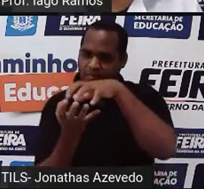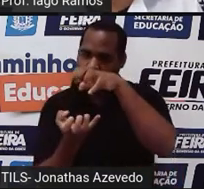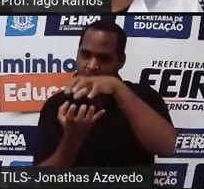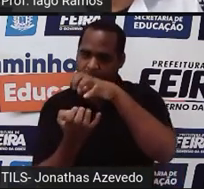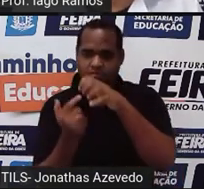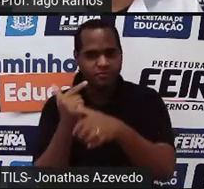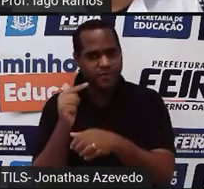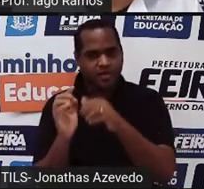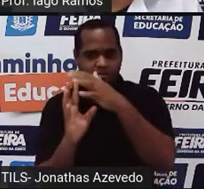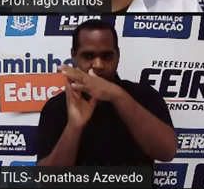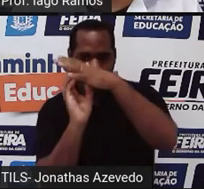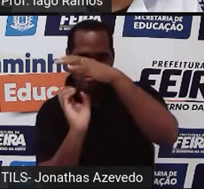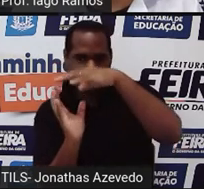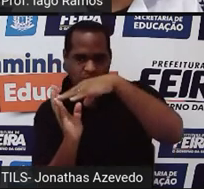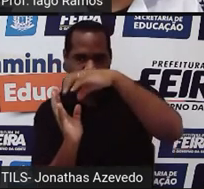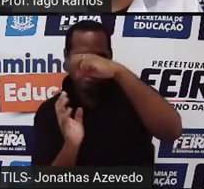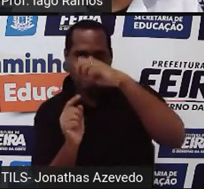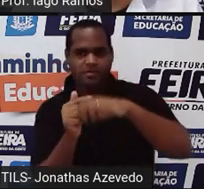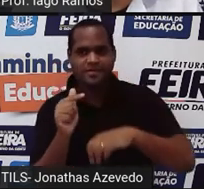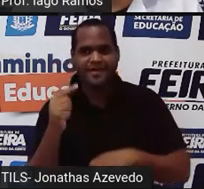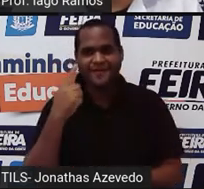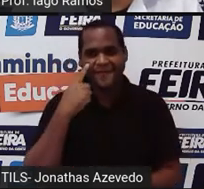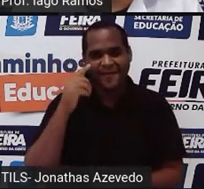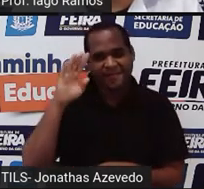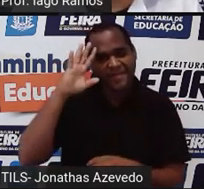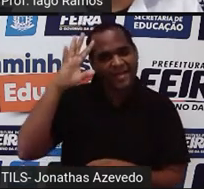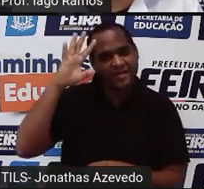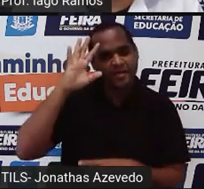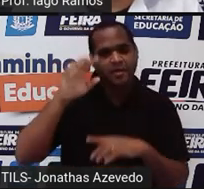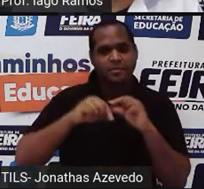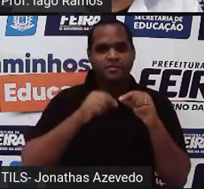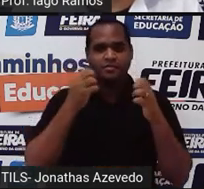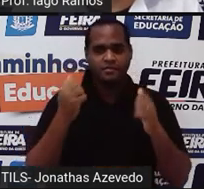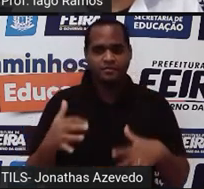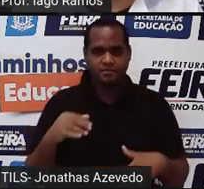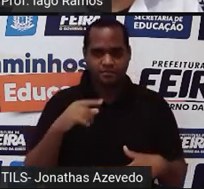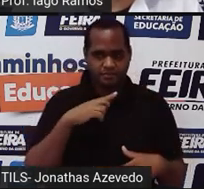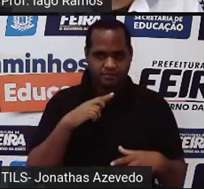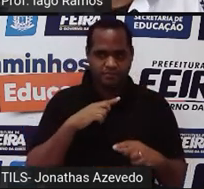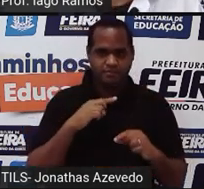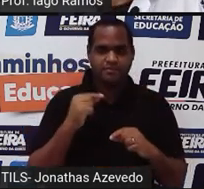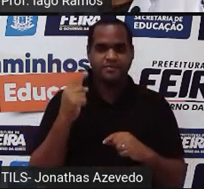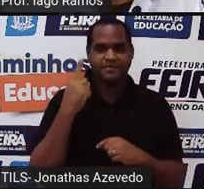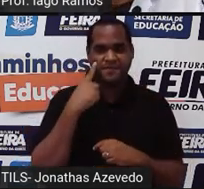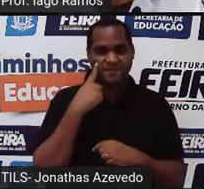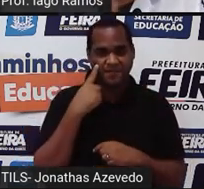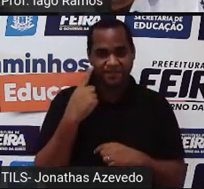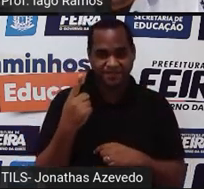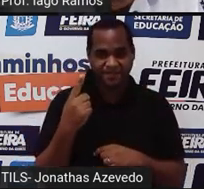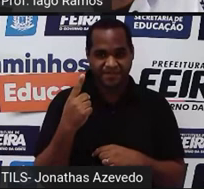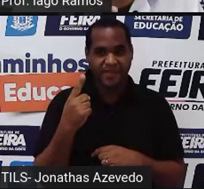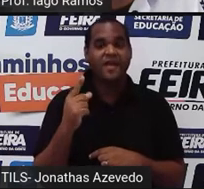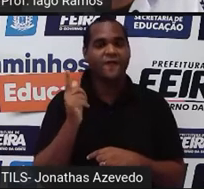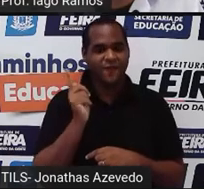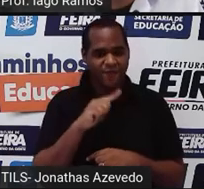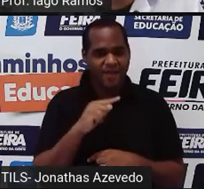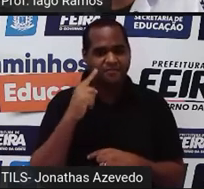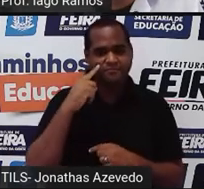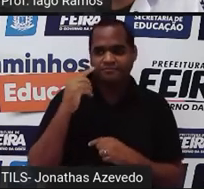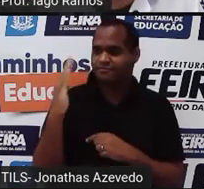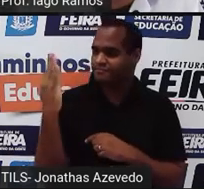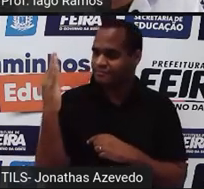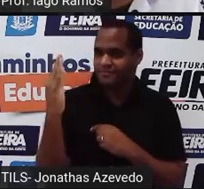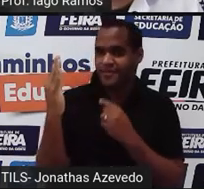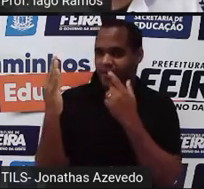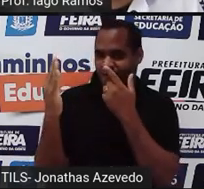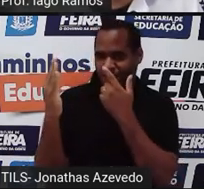reflexão, tá? Primeiro que quando a gente pensa em reflexão, a gente pensa em ver à frente, né? Você se olha no